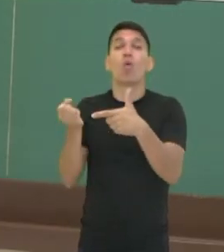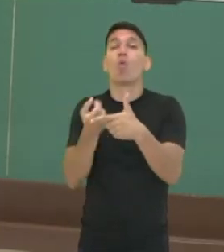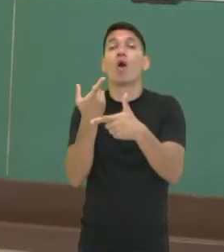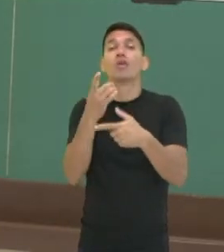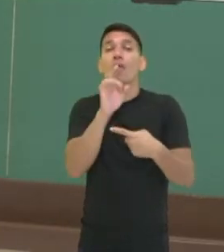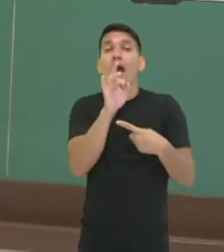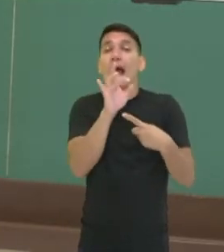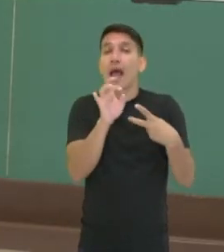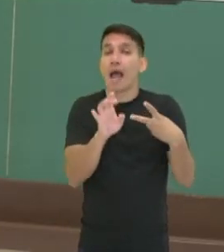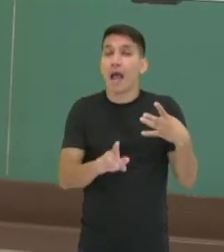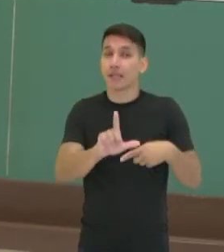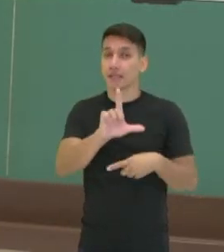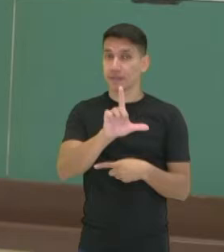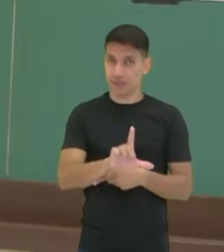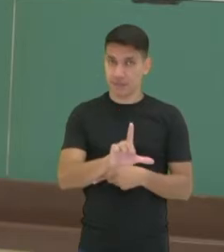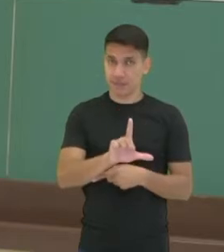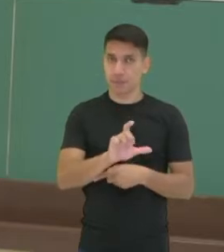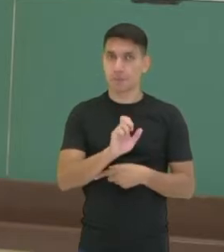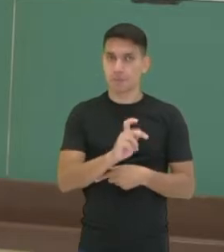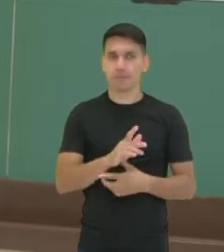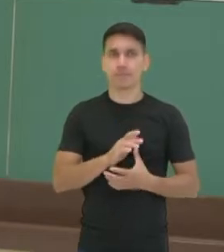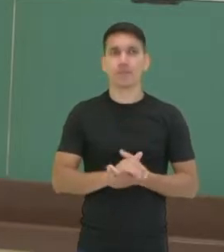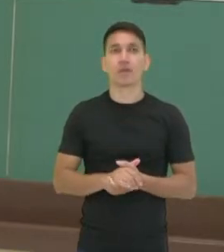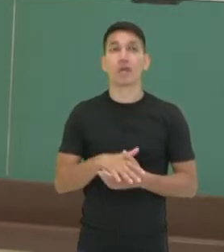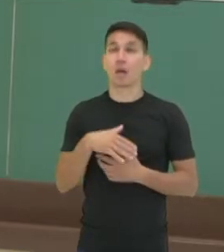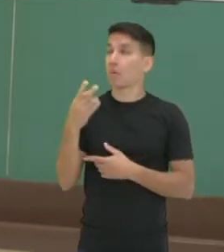cada litro, né? Então, nós vamos pegar o quê? R$